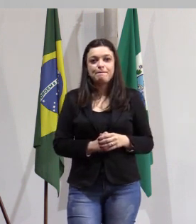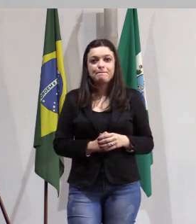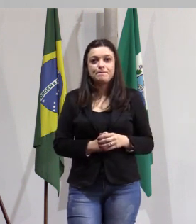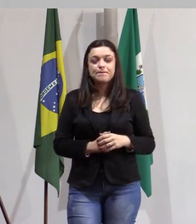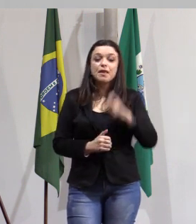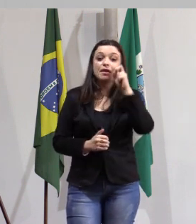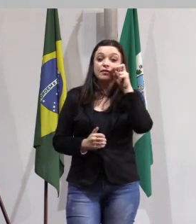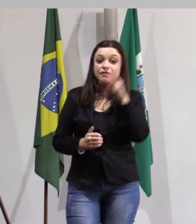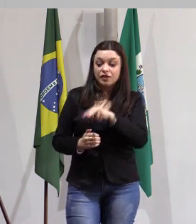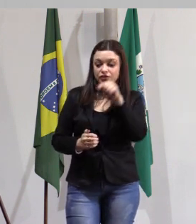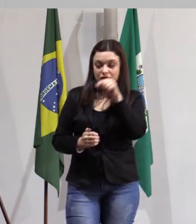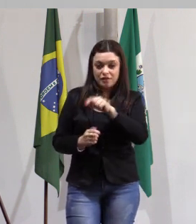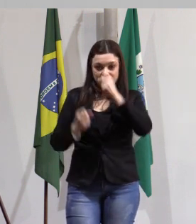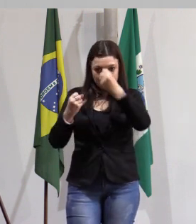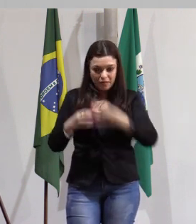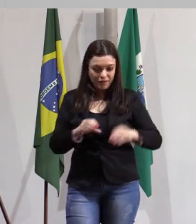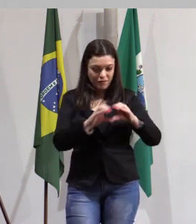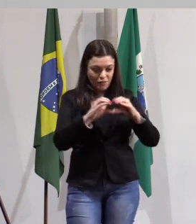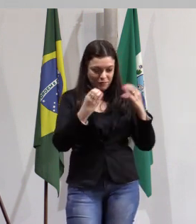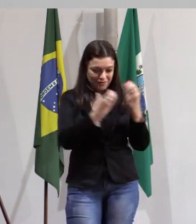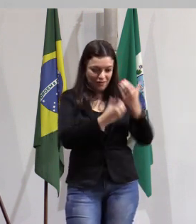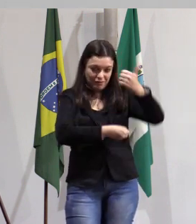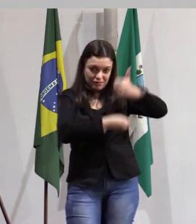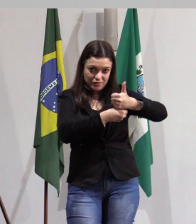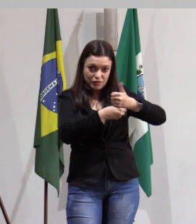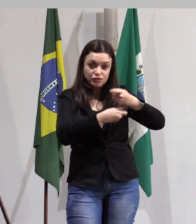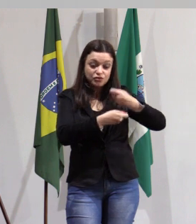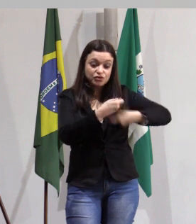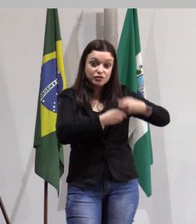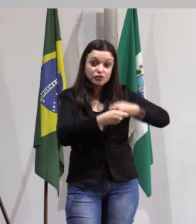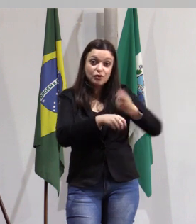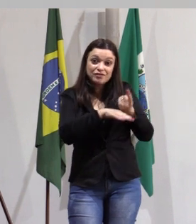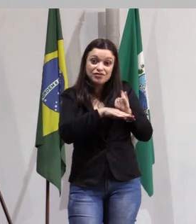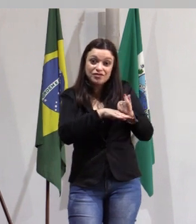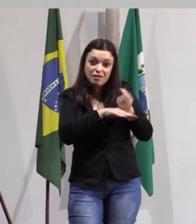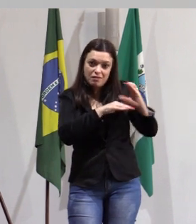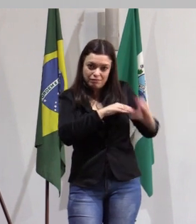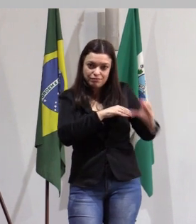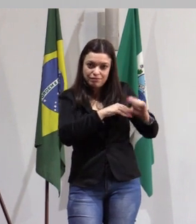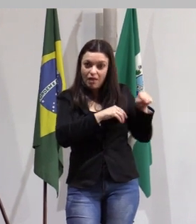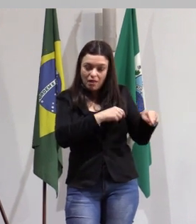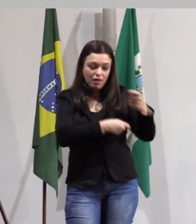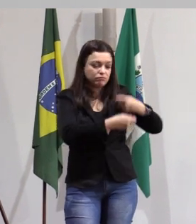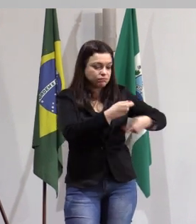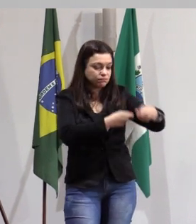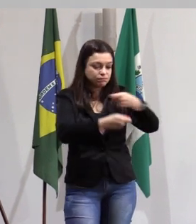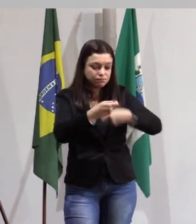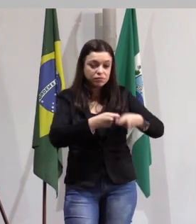Vejam que o funcionamento do Comitê Gestor do Fundo de Autonomia Financeira